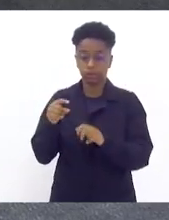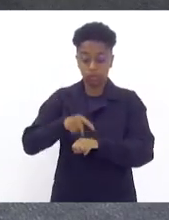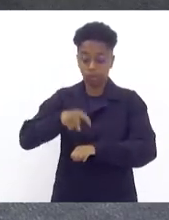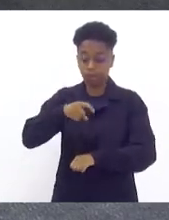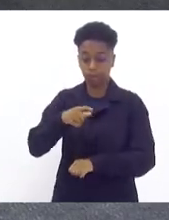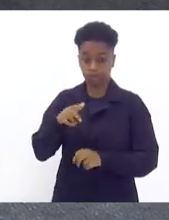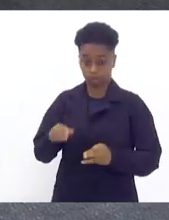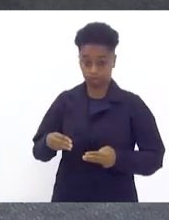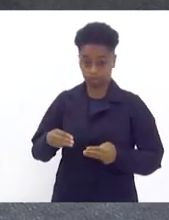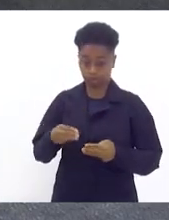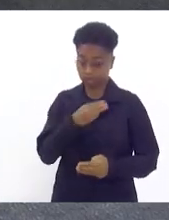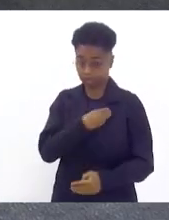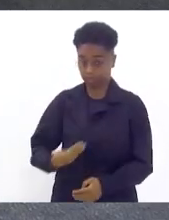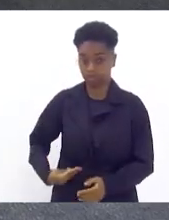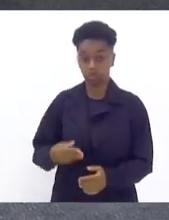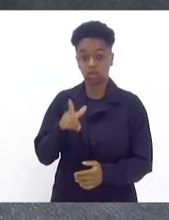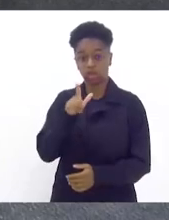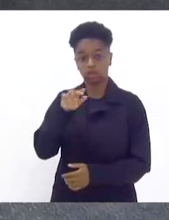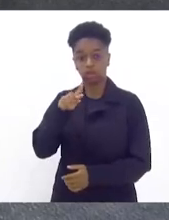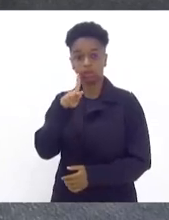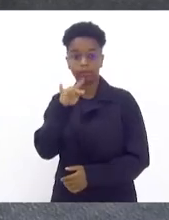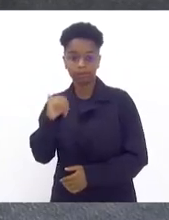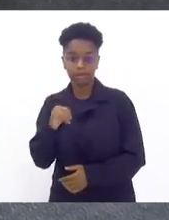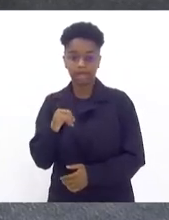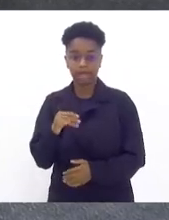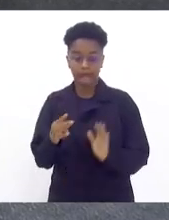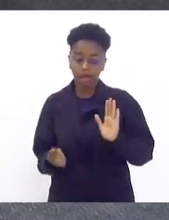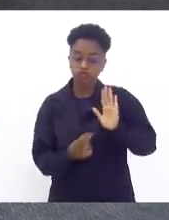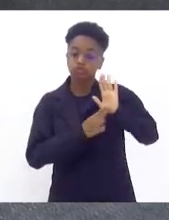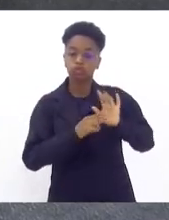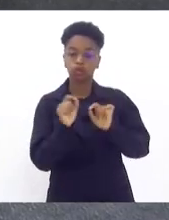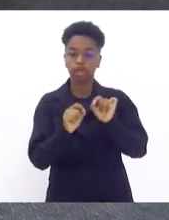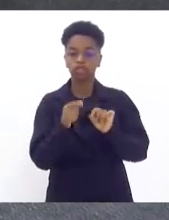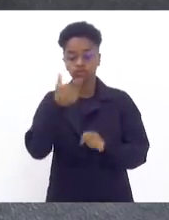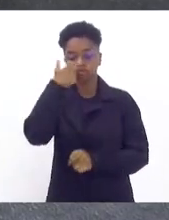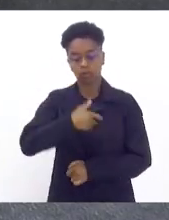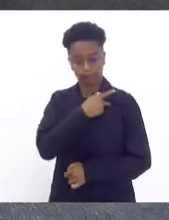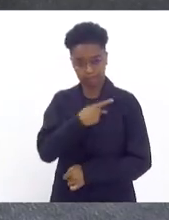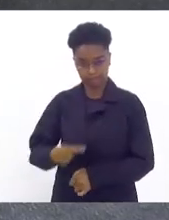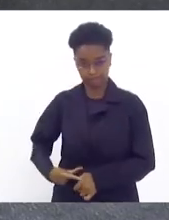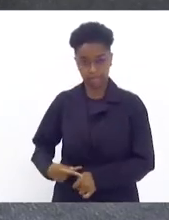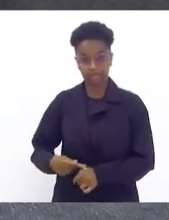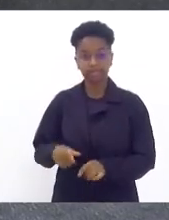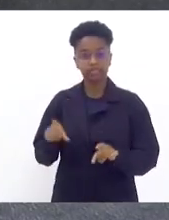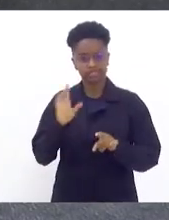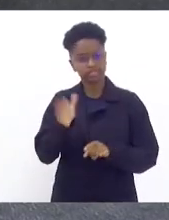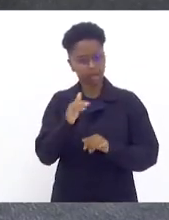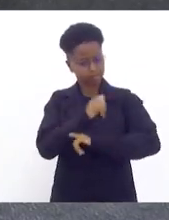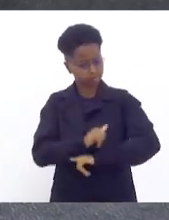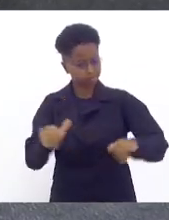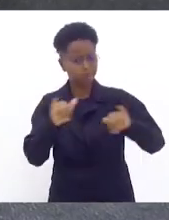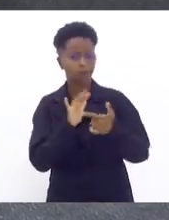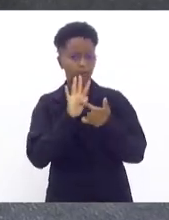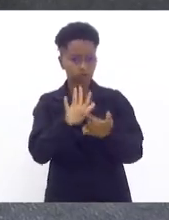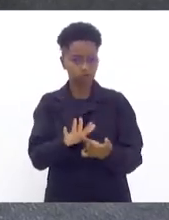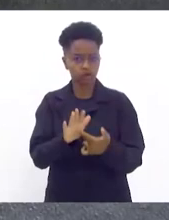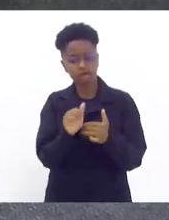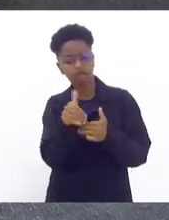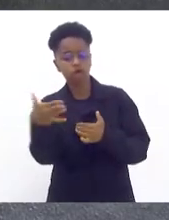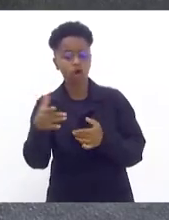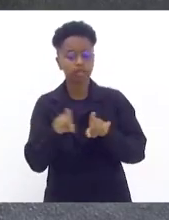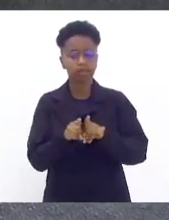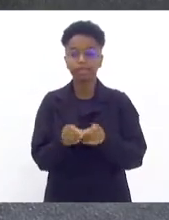Lupe assumiu a Previdência, ele verbalizou externamente e internamente no governo a